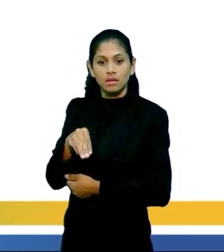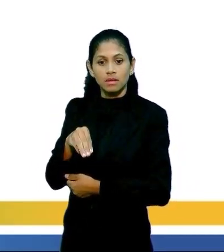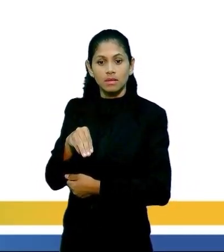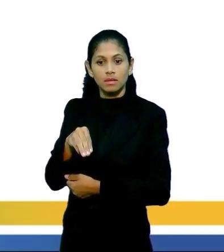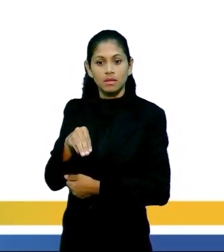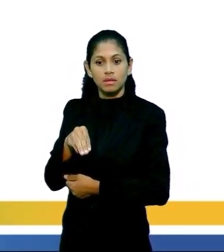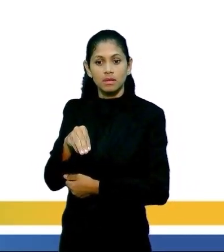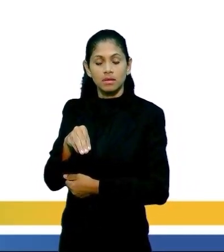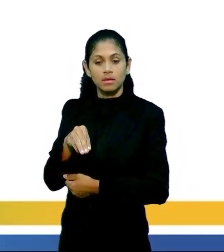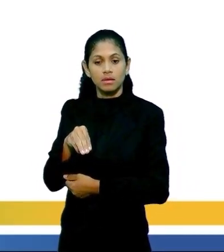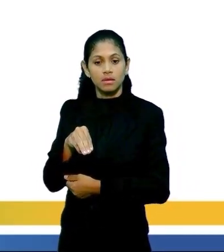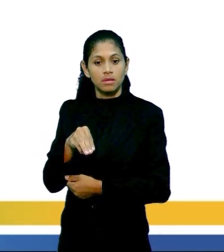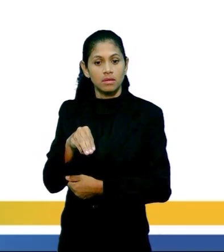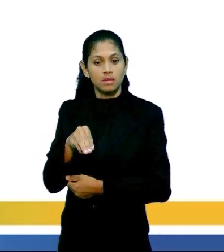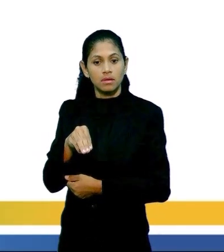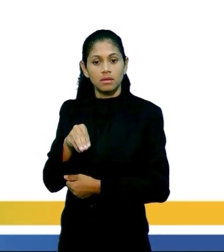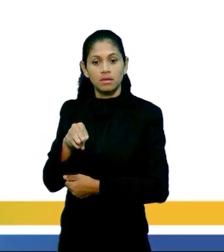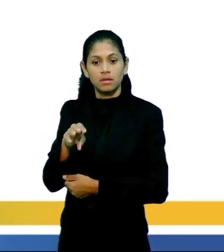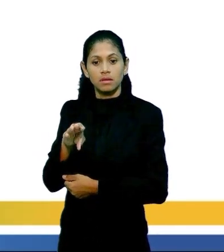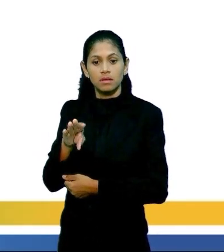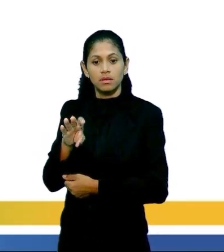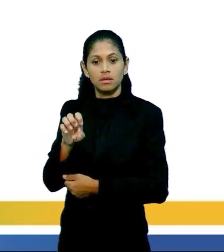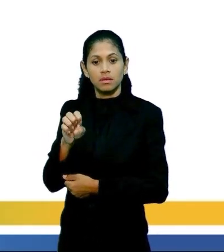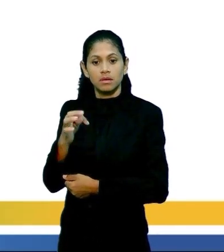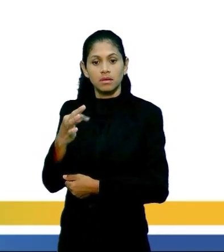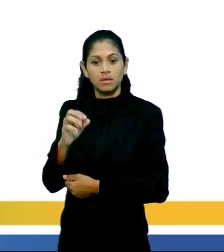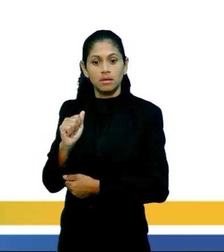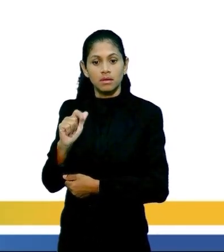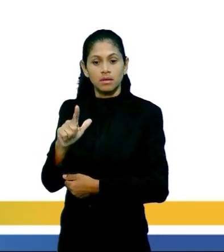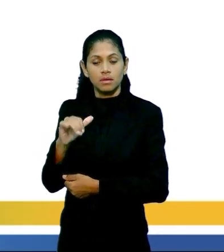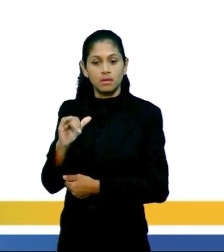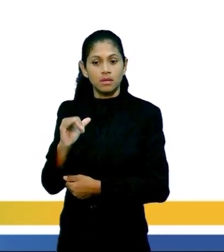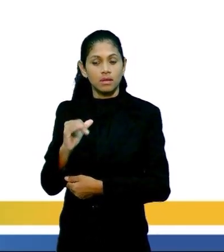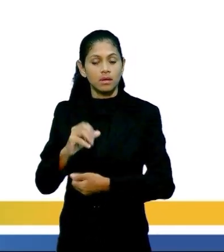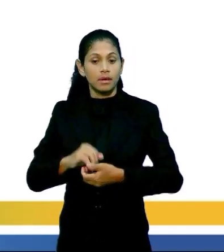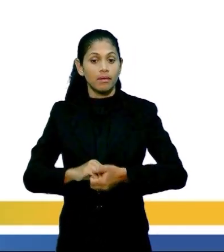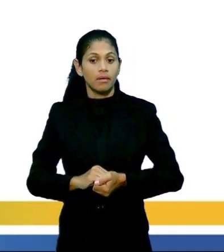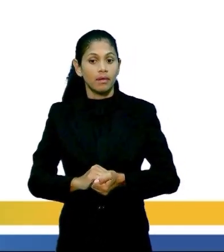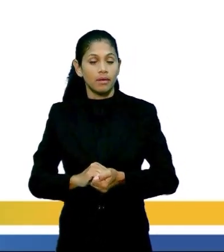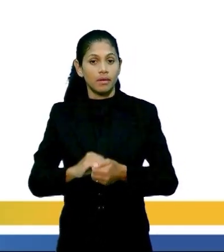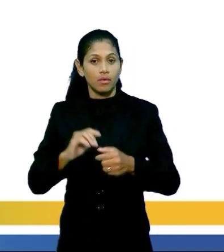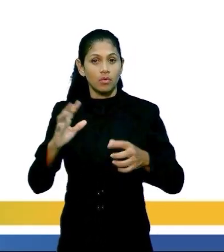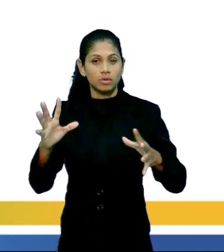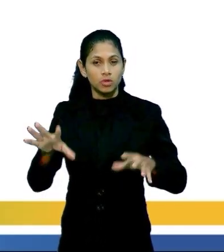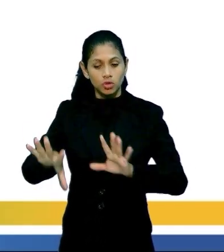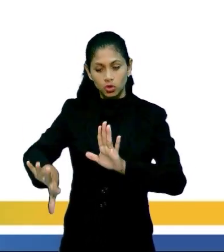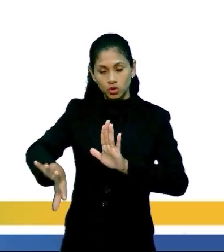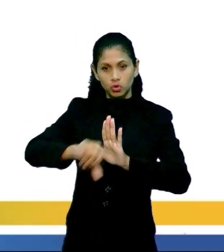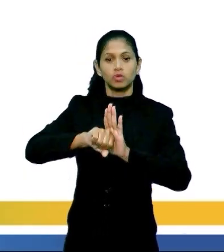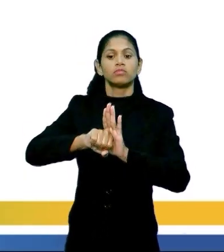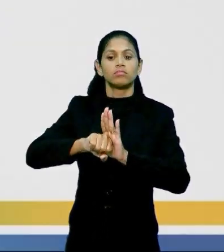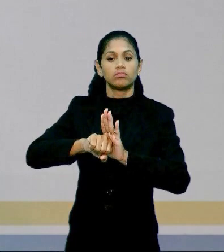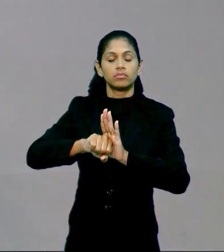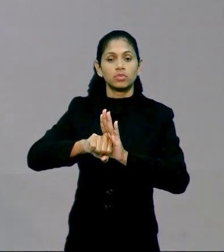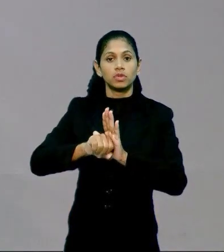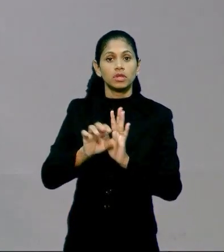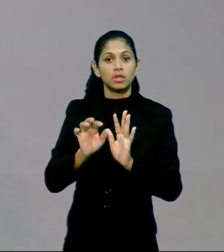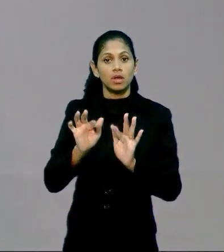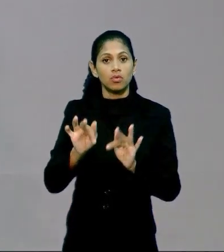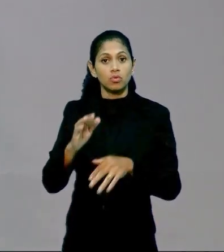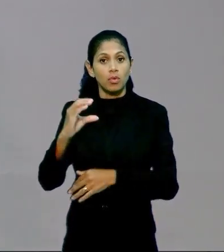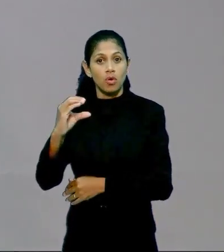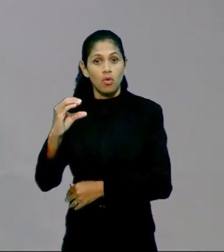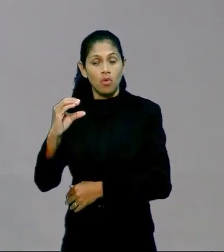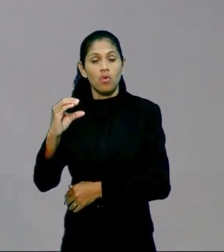atração, certo? De elétrons. E a terceira ligação é a ligação covalente. Atenção